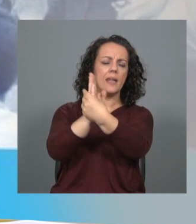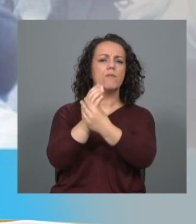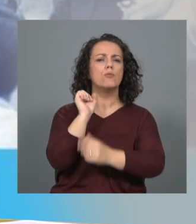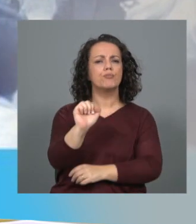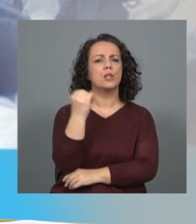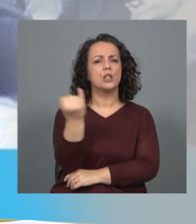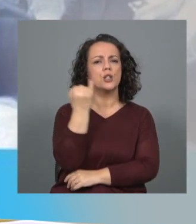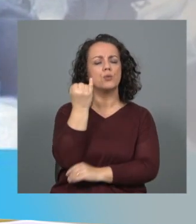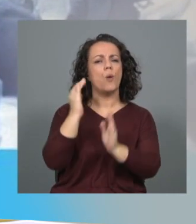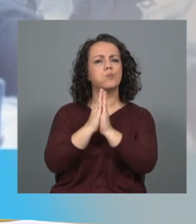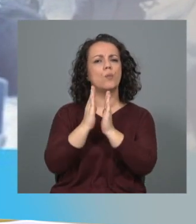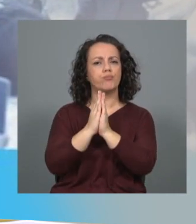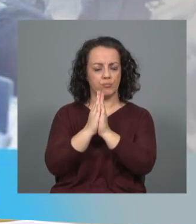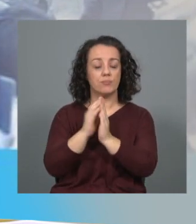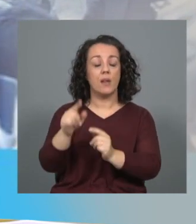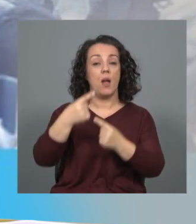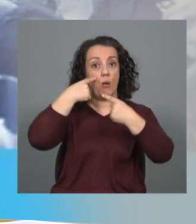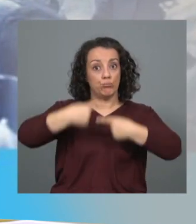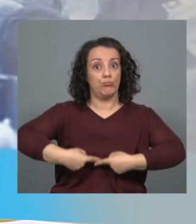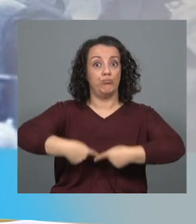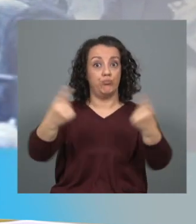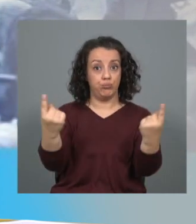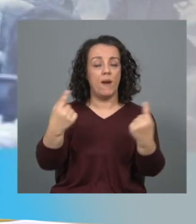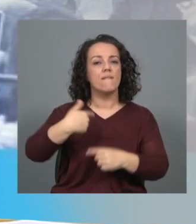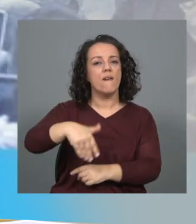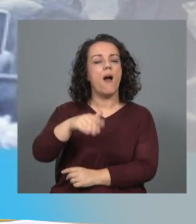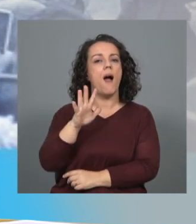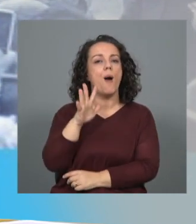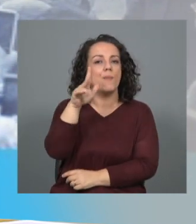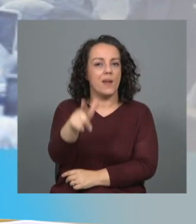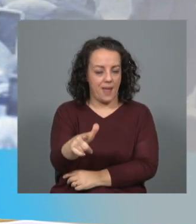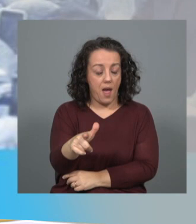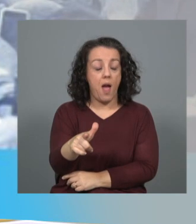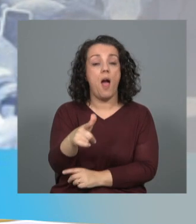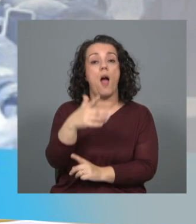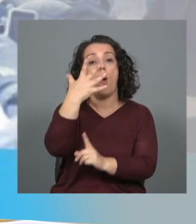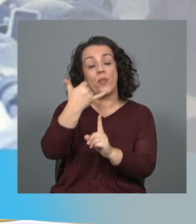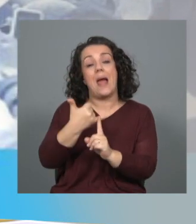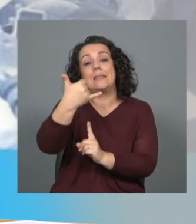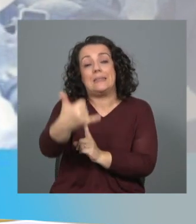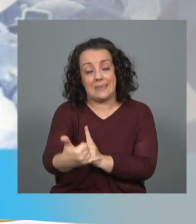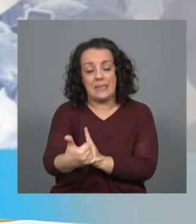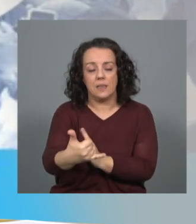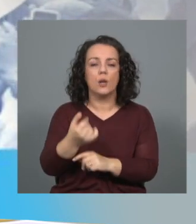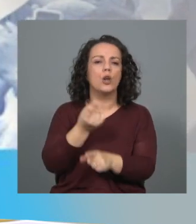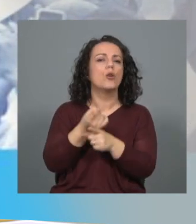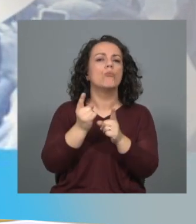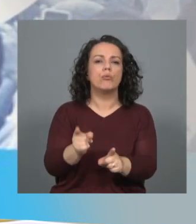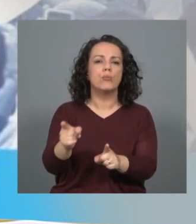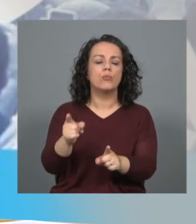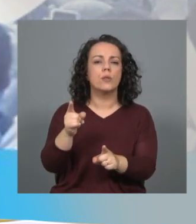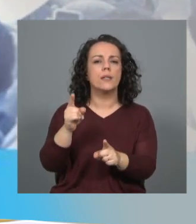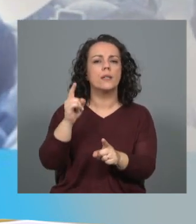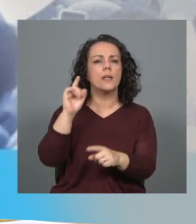religiosas, cuja sessão de lançamento tem lugar amanhã e no dia seguinte, por ser uma iniciativa em